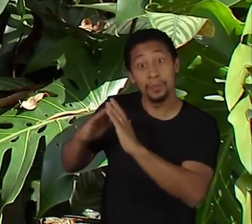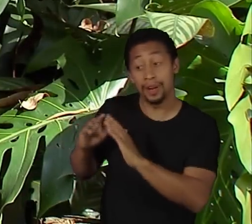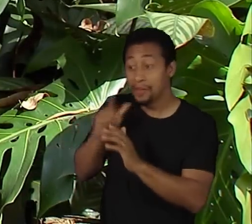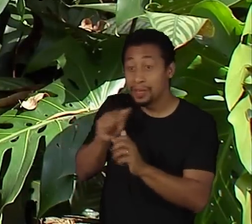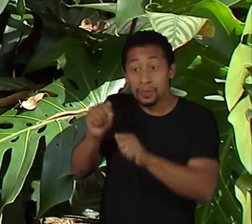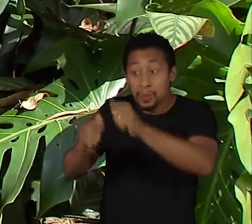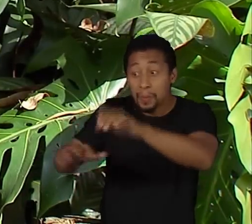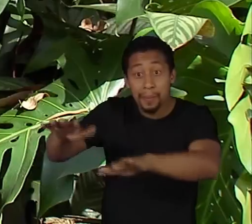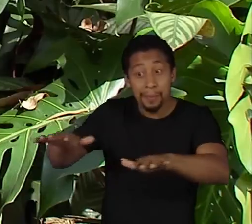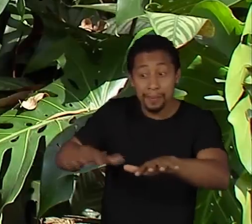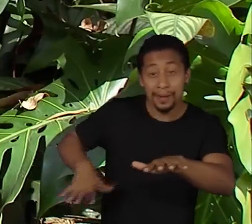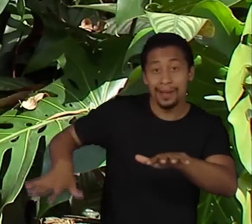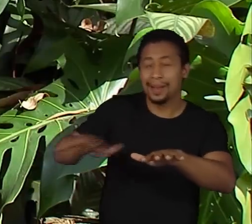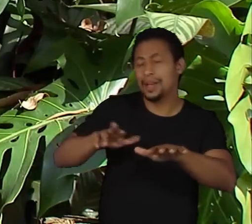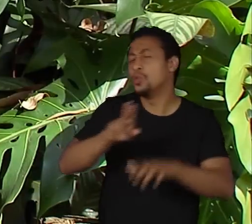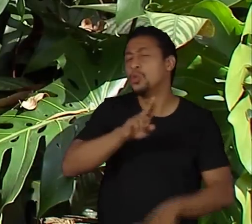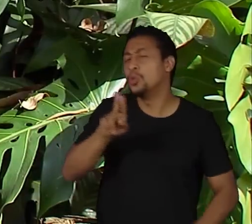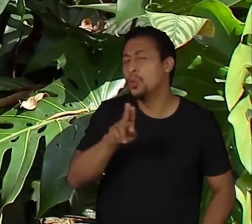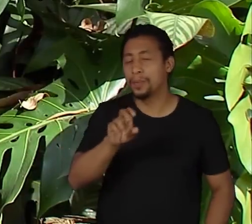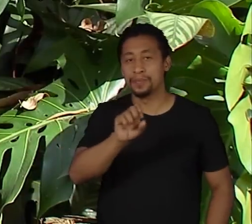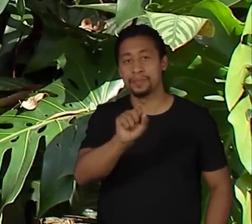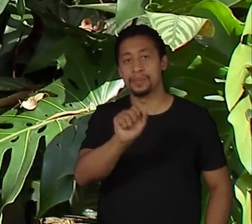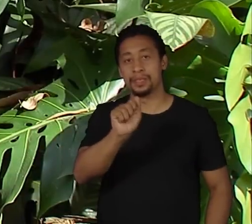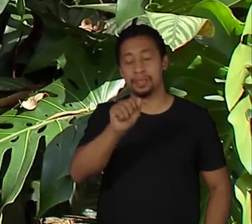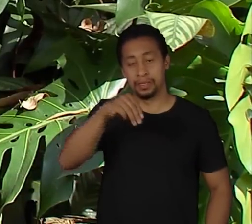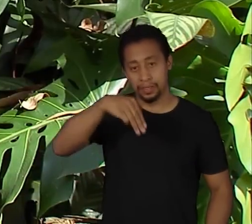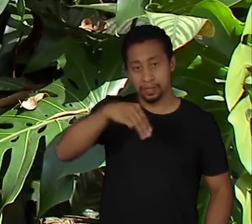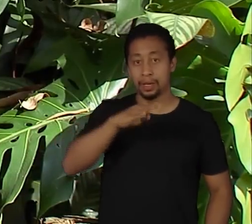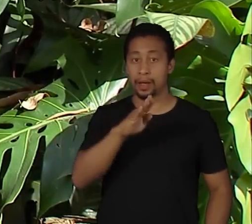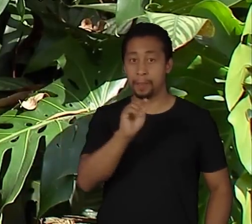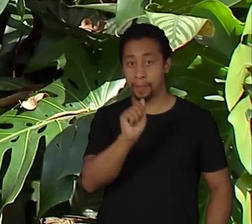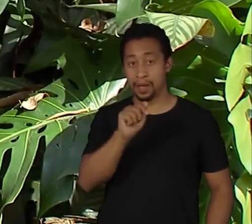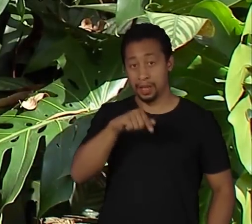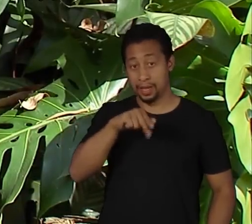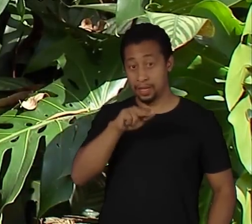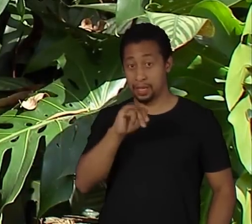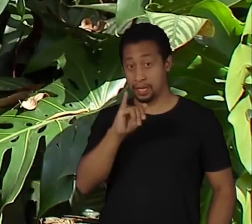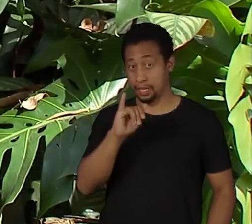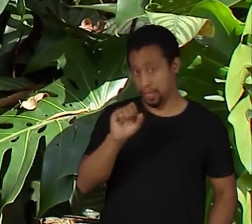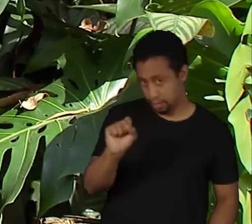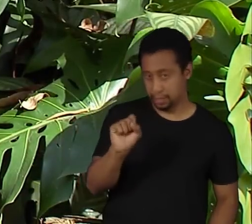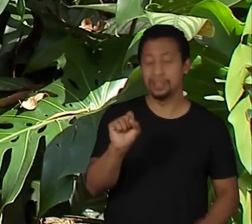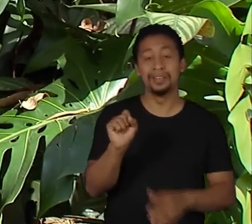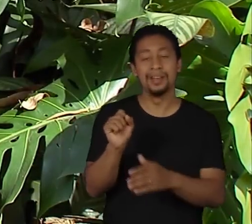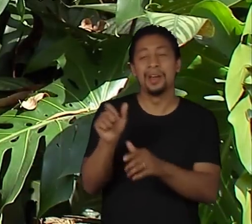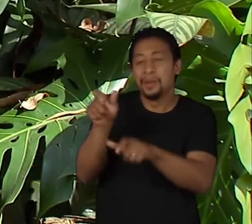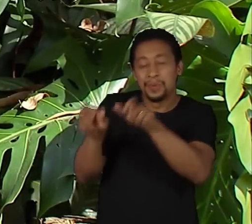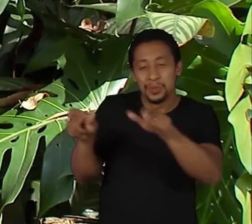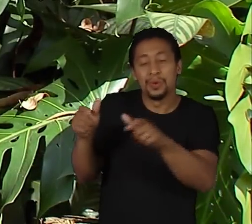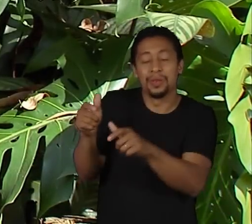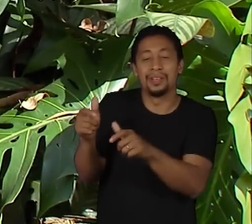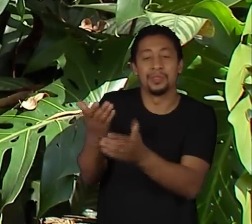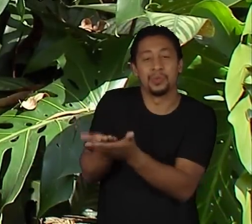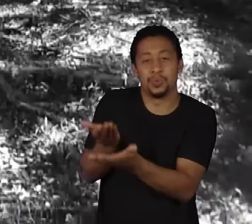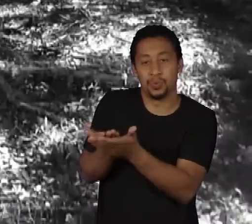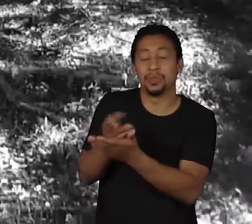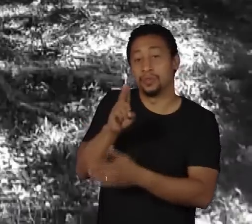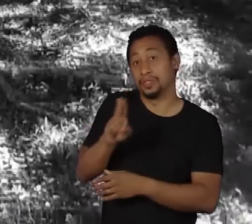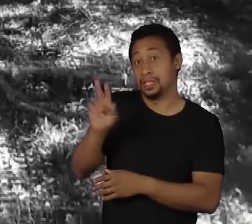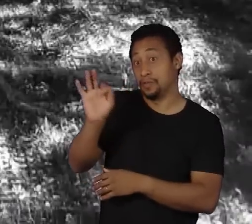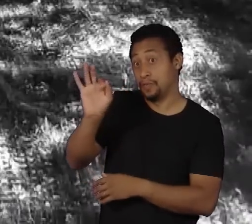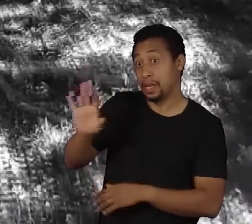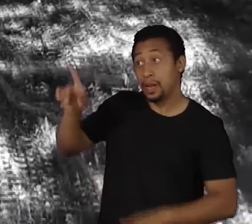São os chamados sambaquis, estudados por pesquisadores da Universidade Federal do Oeste do Pará.